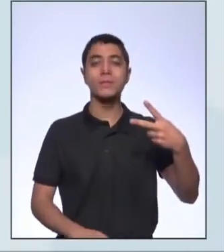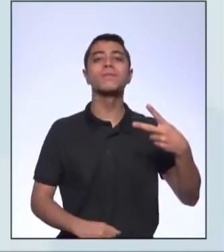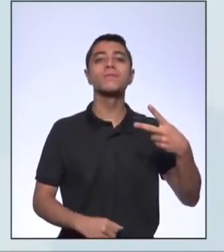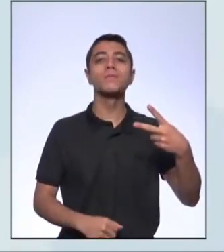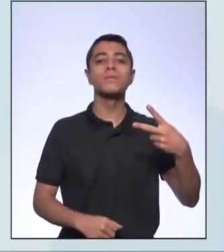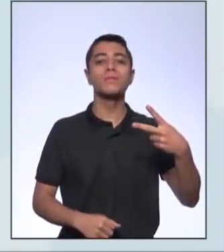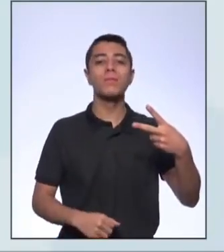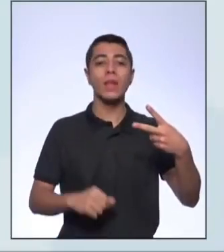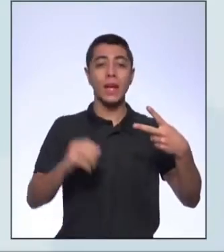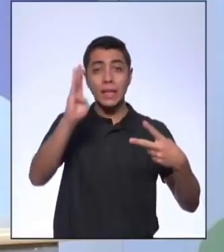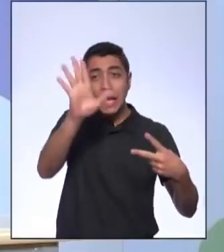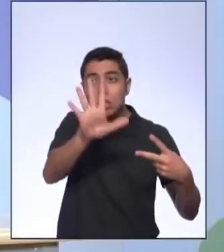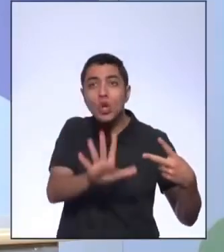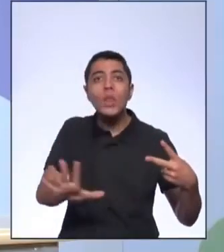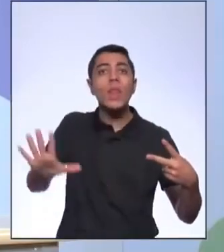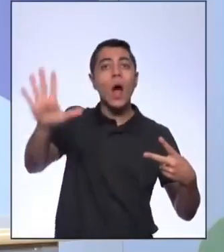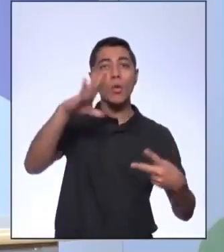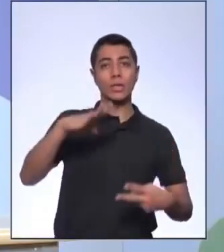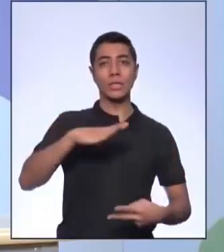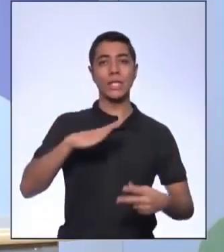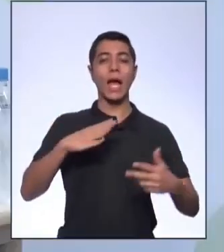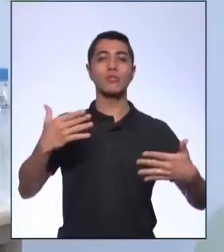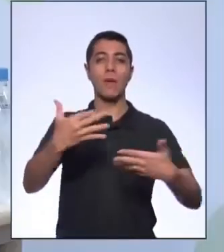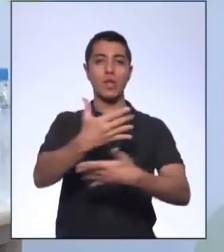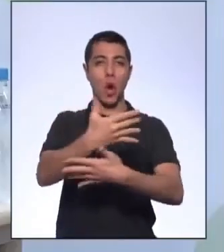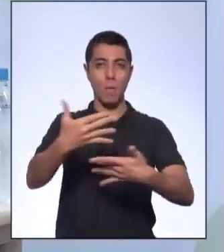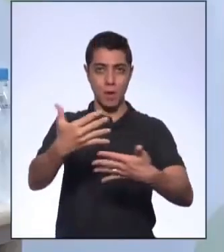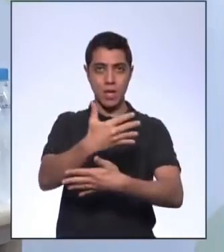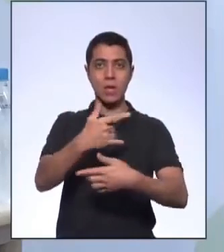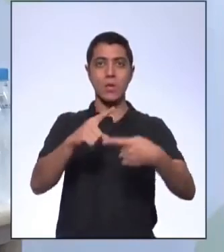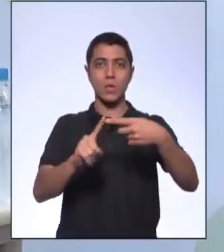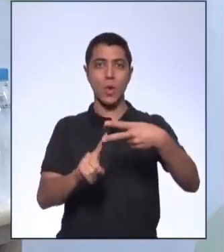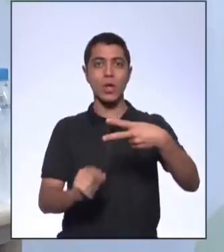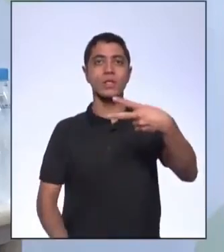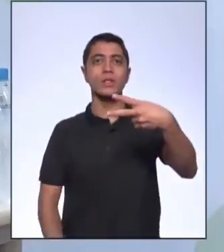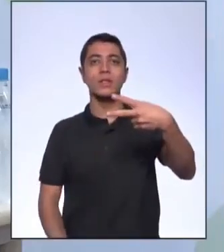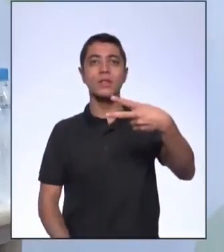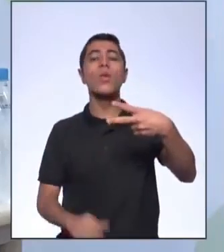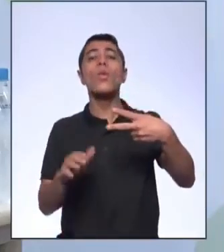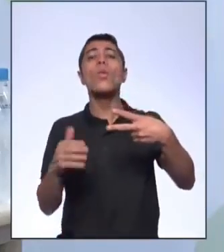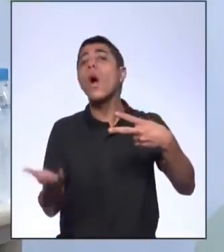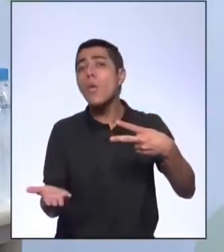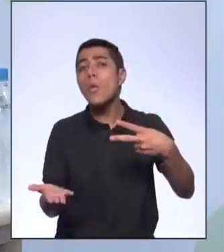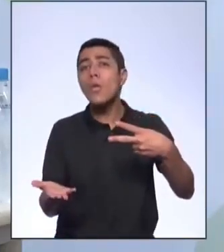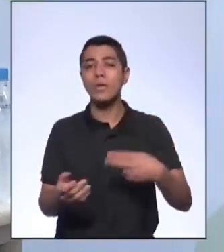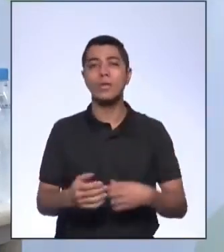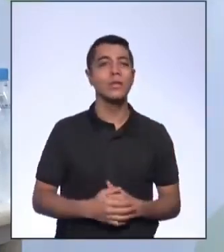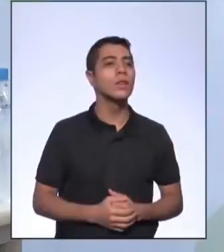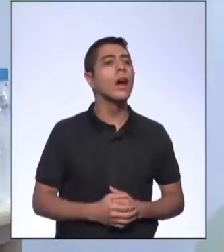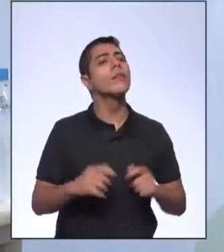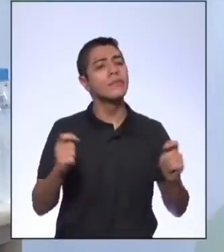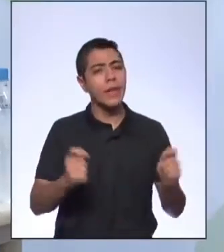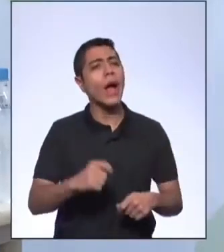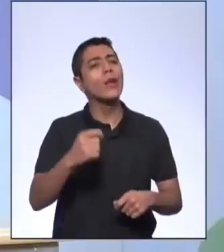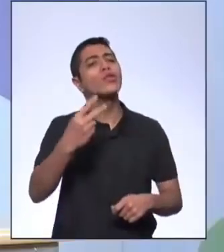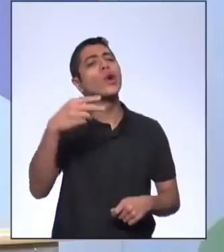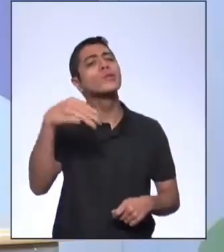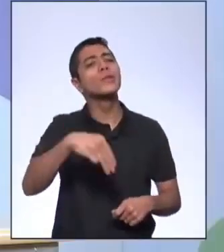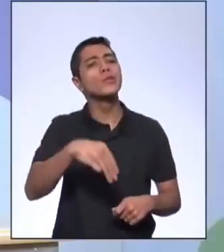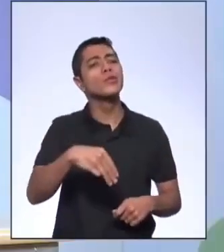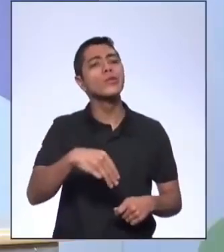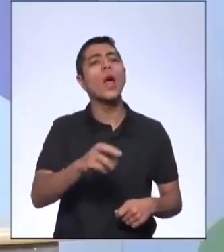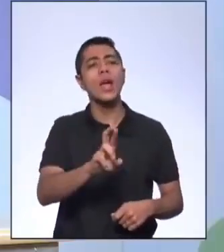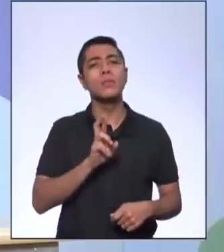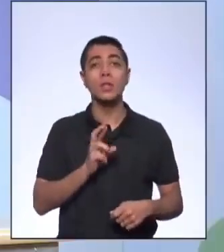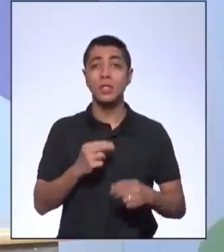nacionais quanto tempo o professor rapidinho só perguntas fáceis é dois minutinhos no máximo Tá ótimo Beleza então